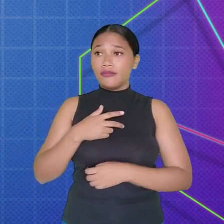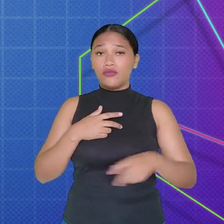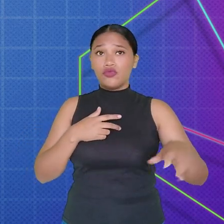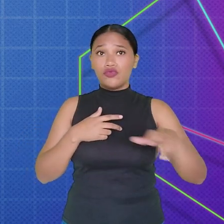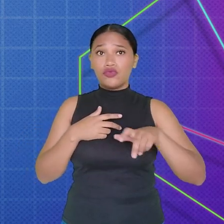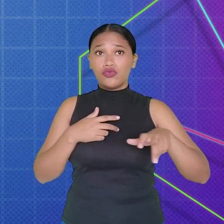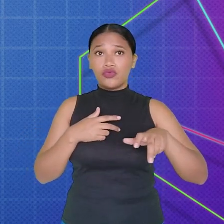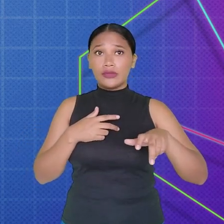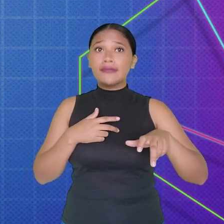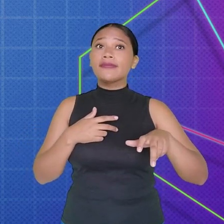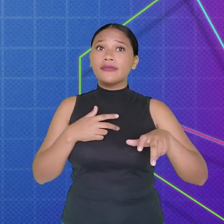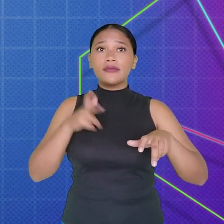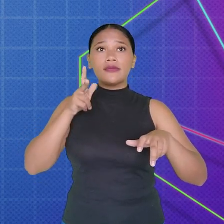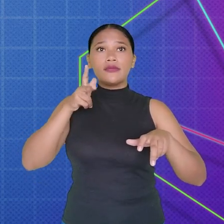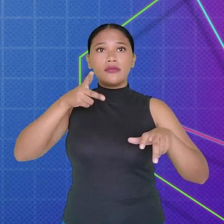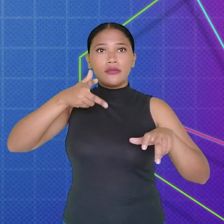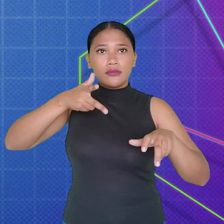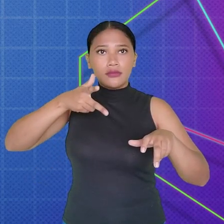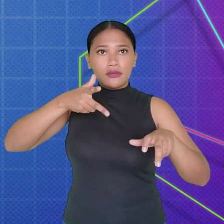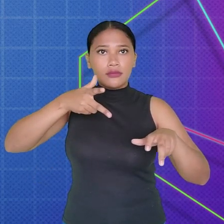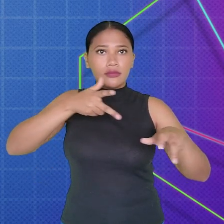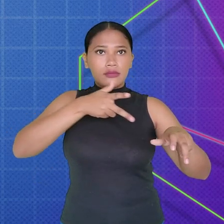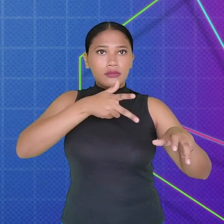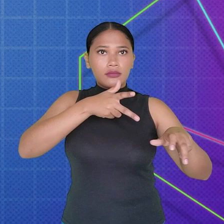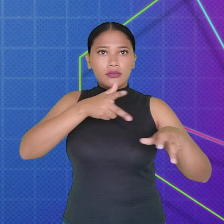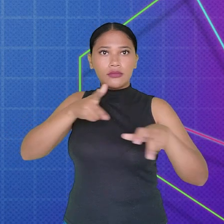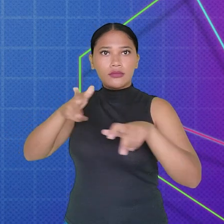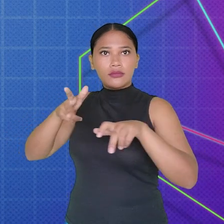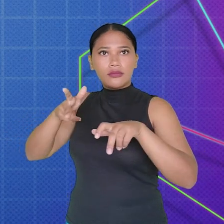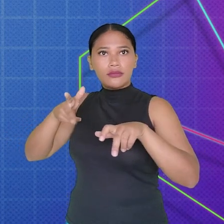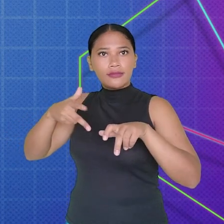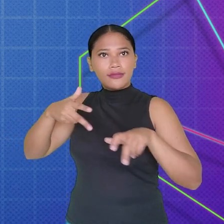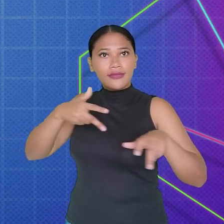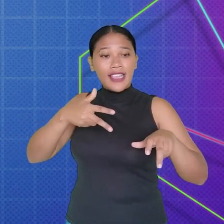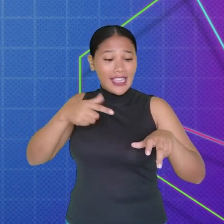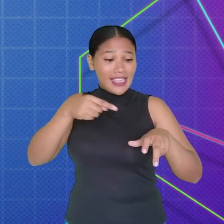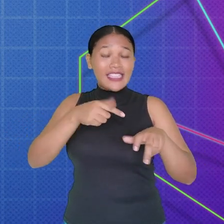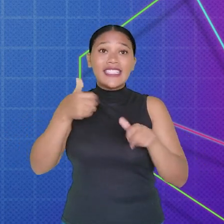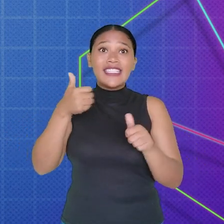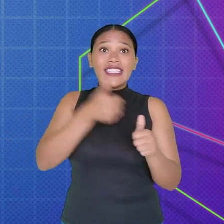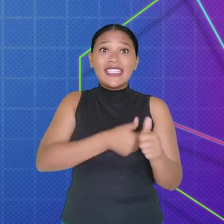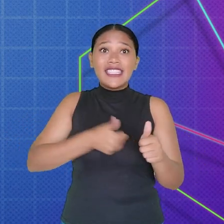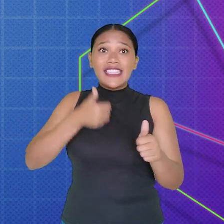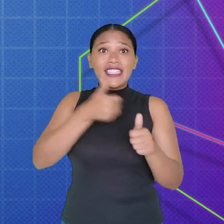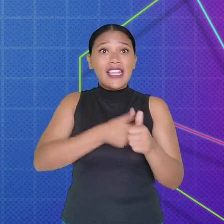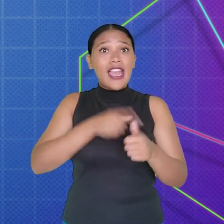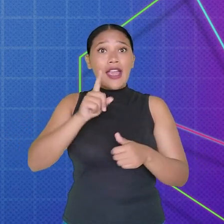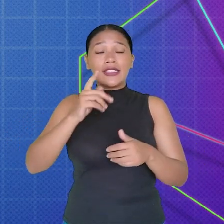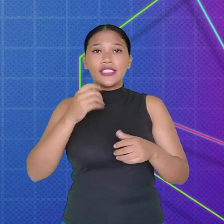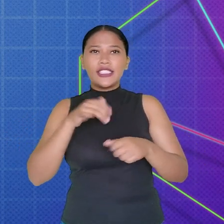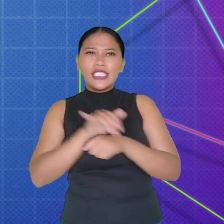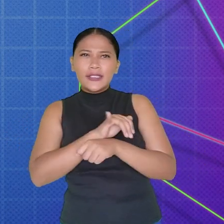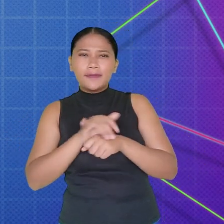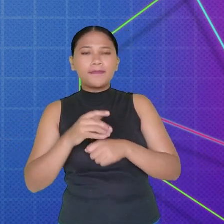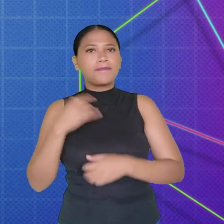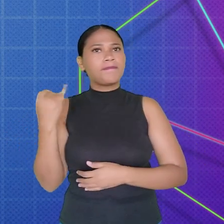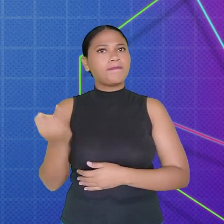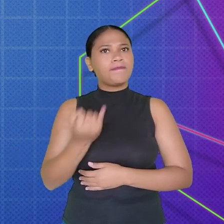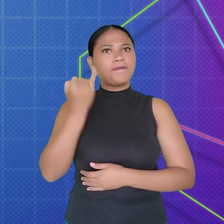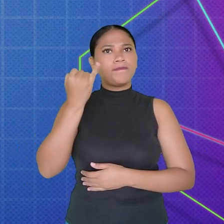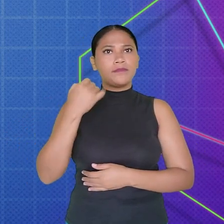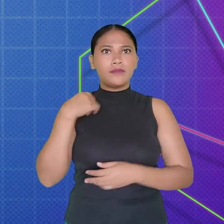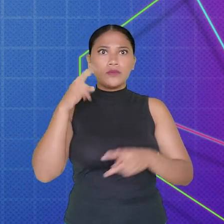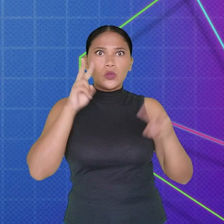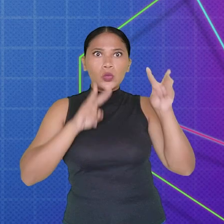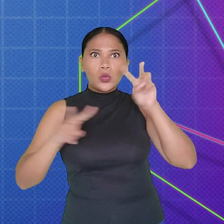jogador move o mouse, permitindo que a câmera do jogo siga o movimento do mouse. Isso é fundamental em jogos de estratégia, onde o